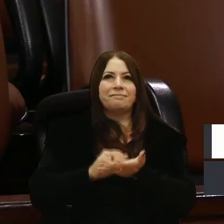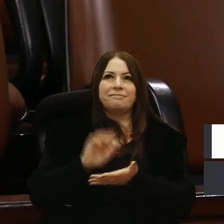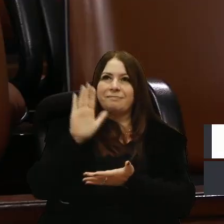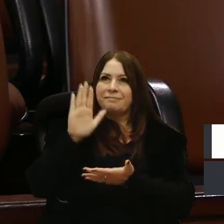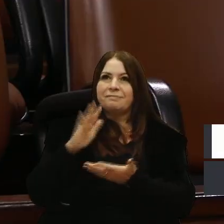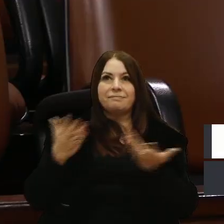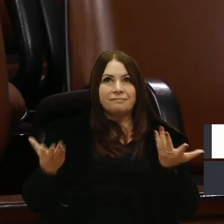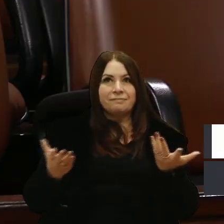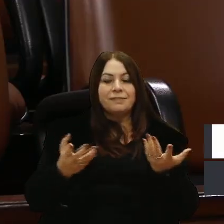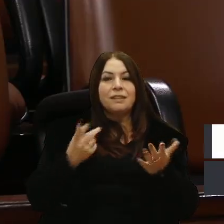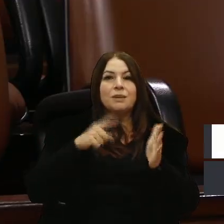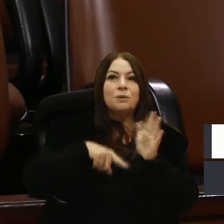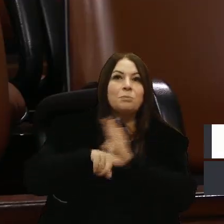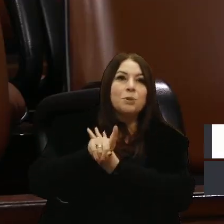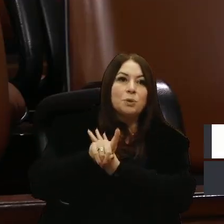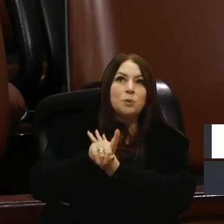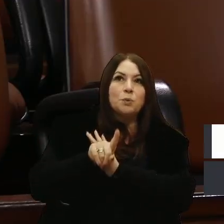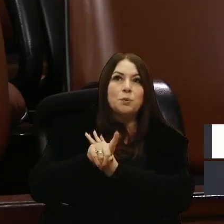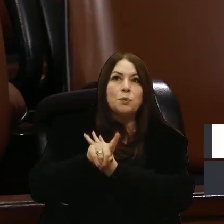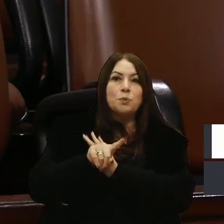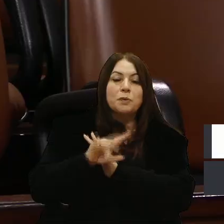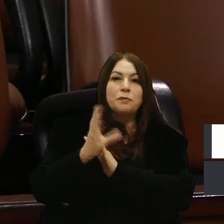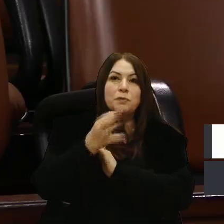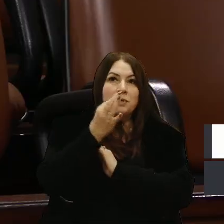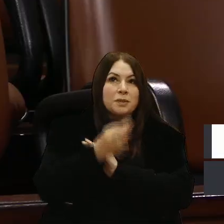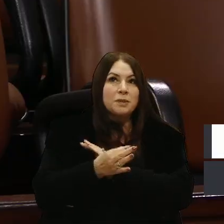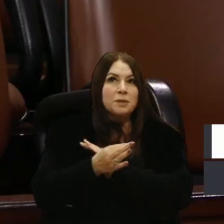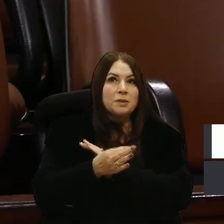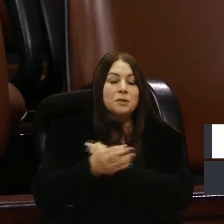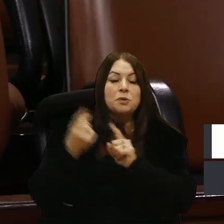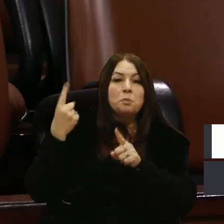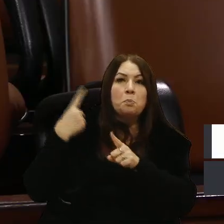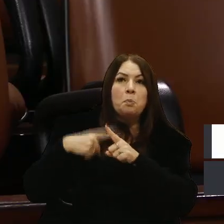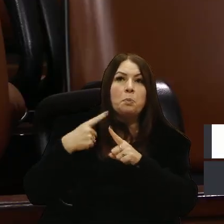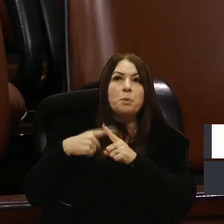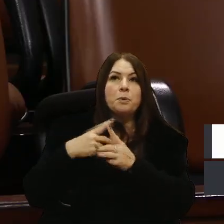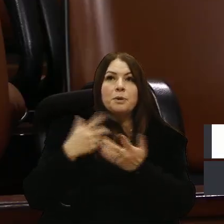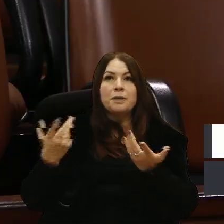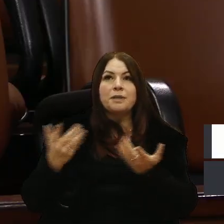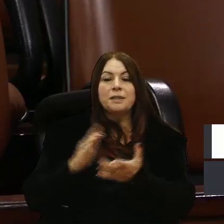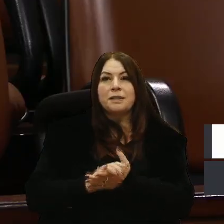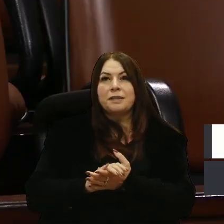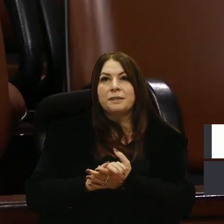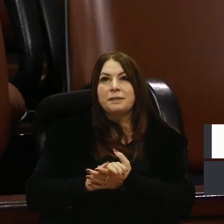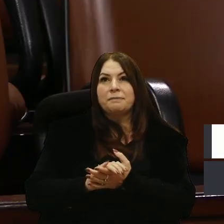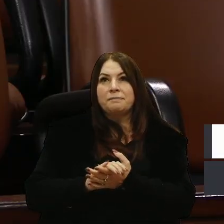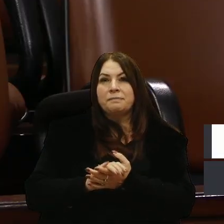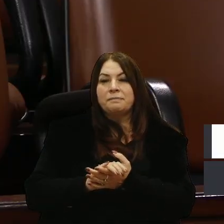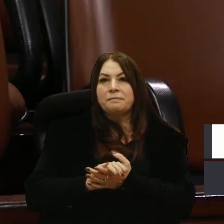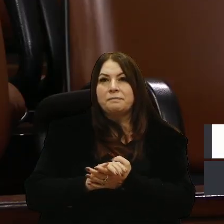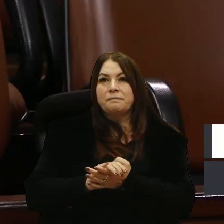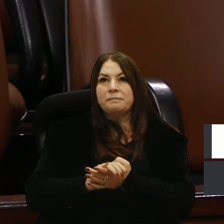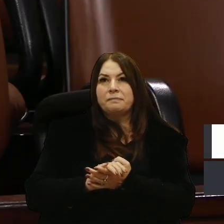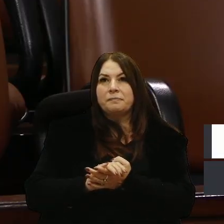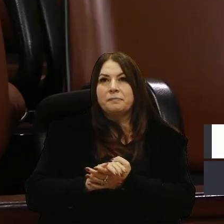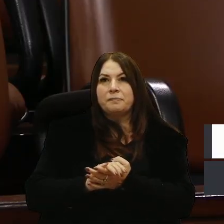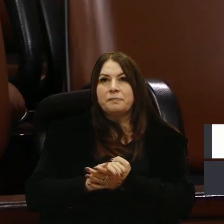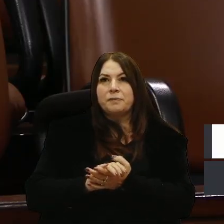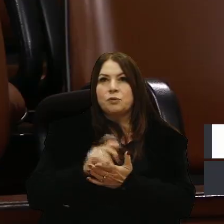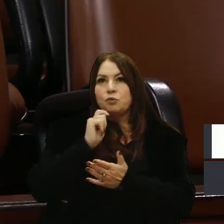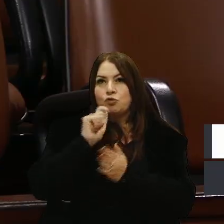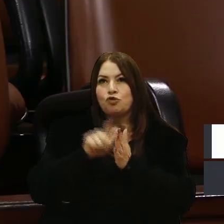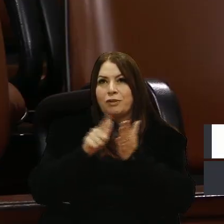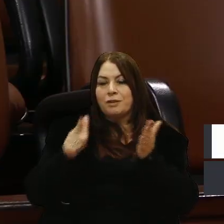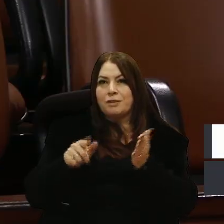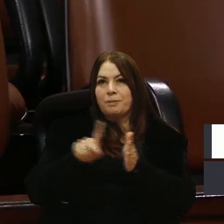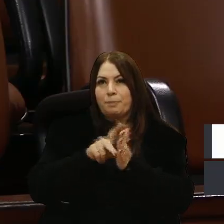Mas então eu pergunto, se estava tudo certo, por que, né, o jornalista